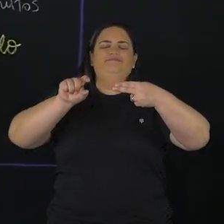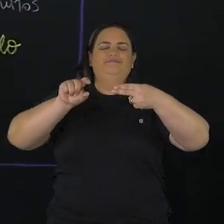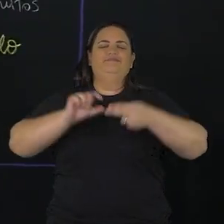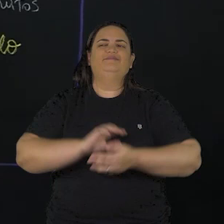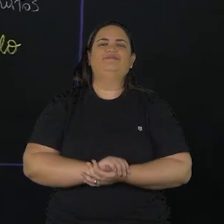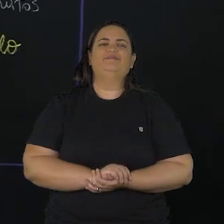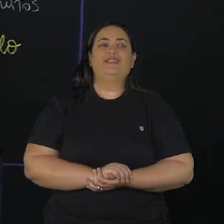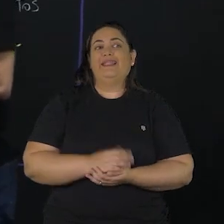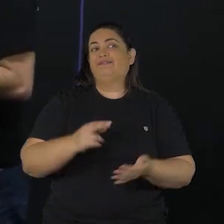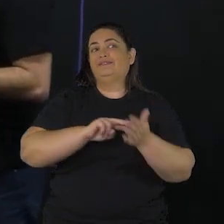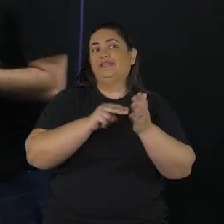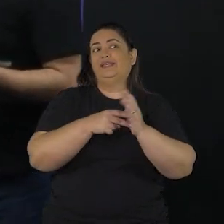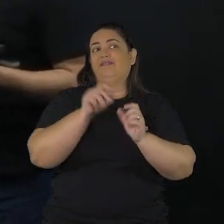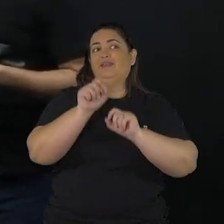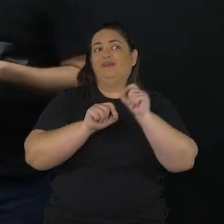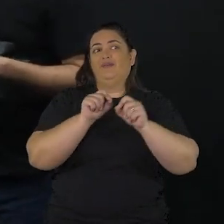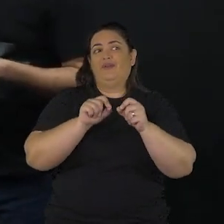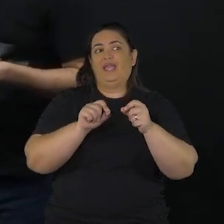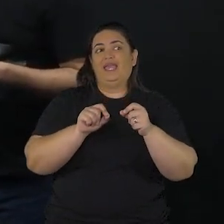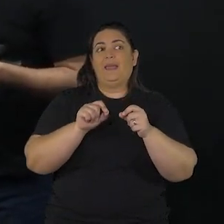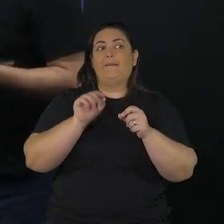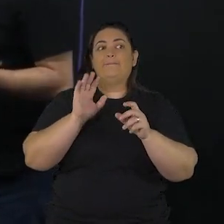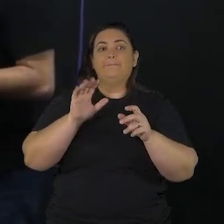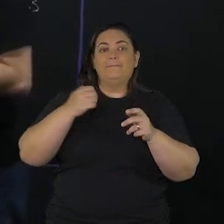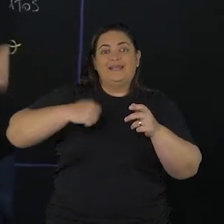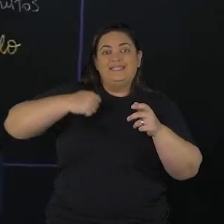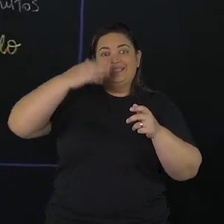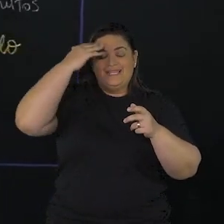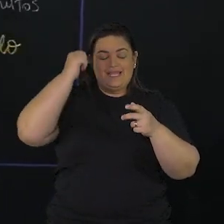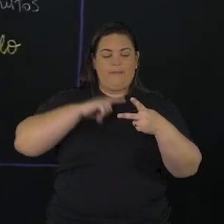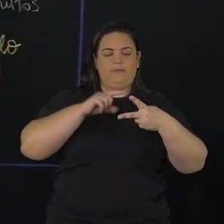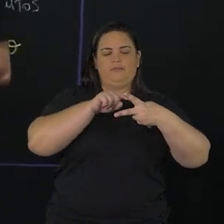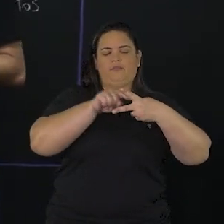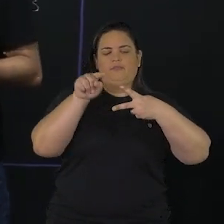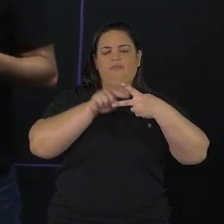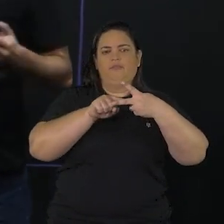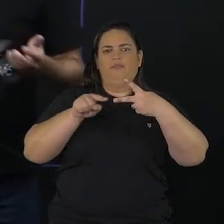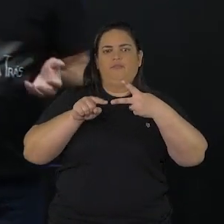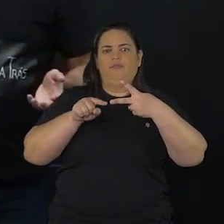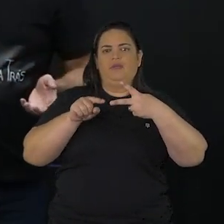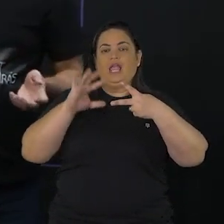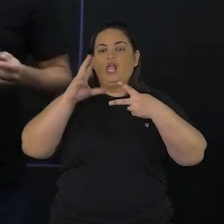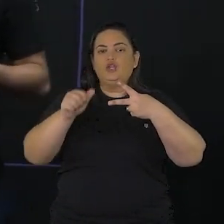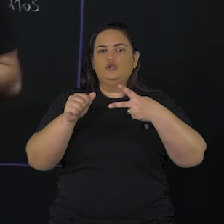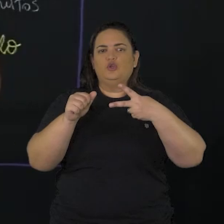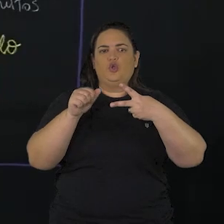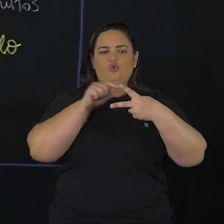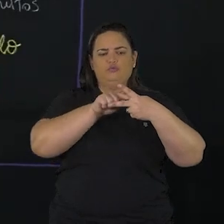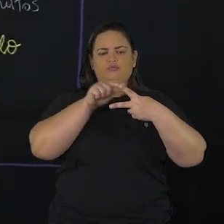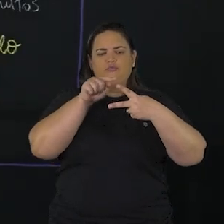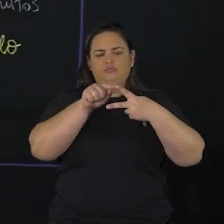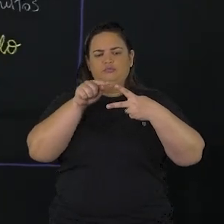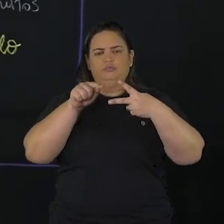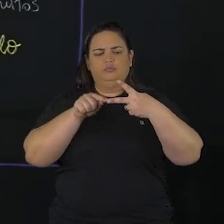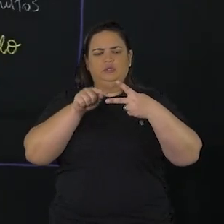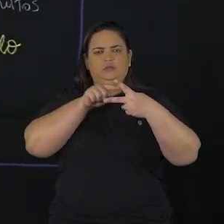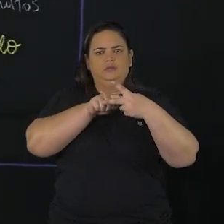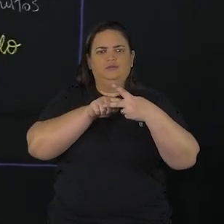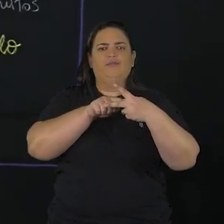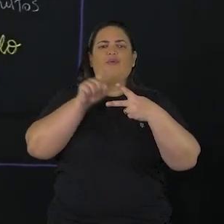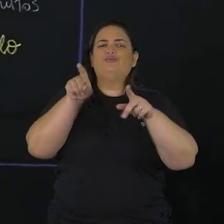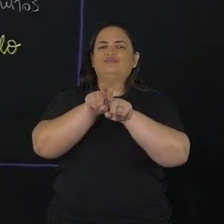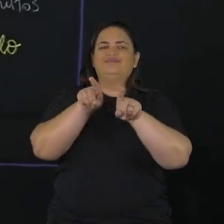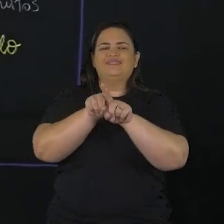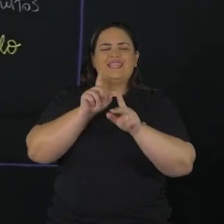que todos os pontos que pertencem a essa semirreta também pertencerá a outra. Legal, pessoal?